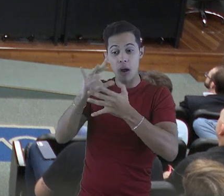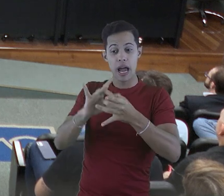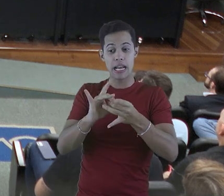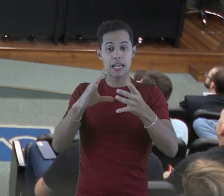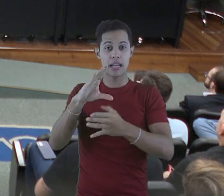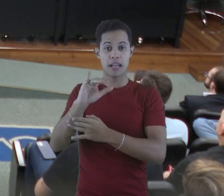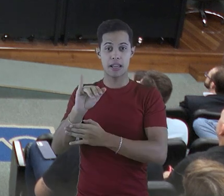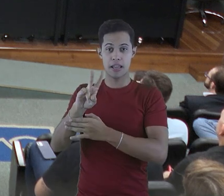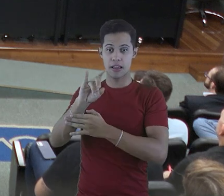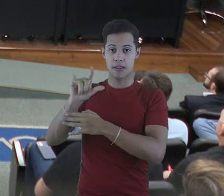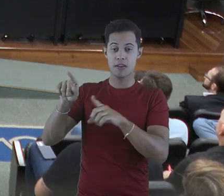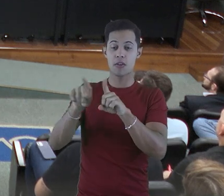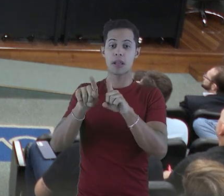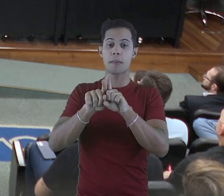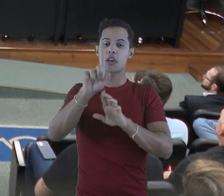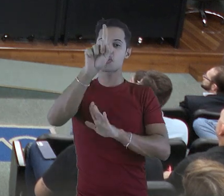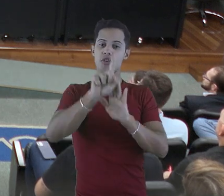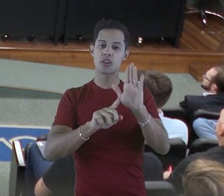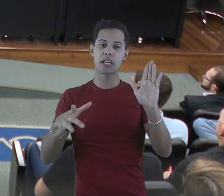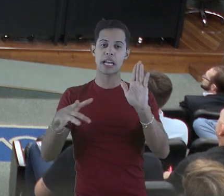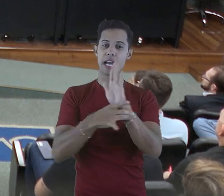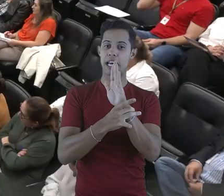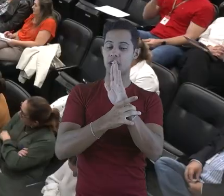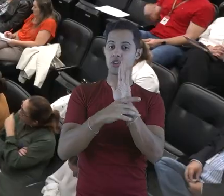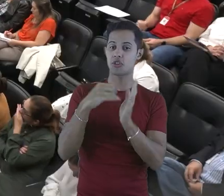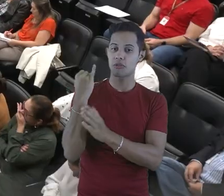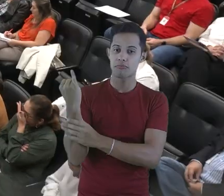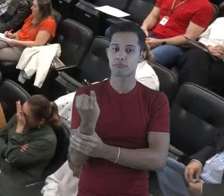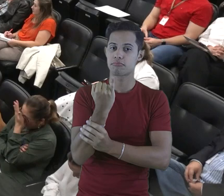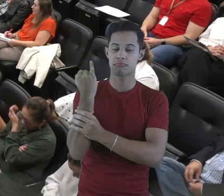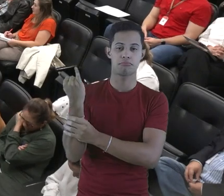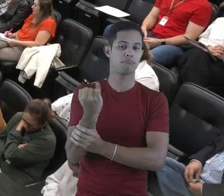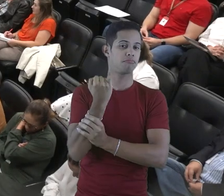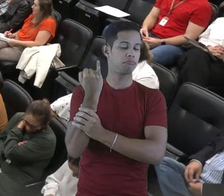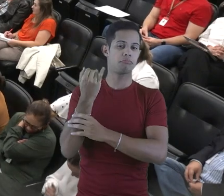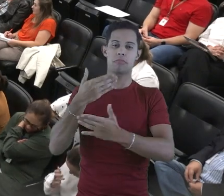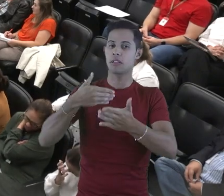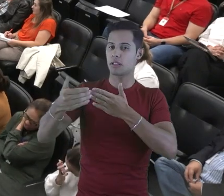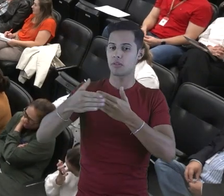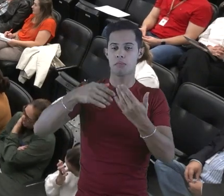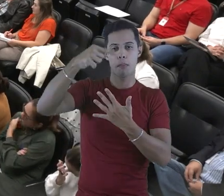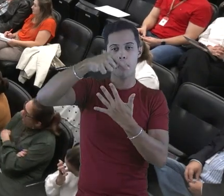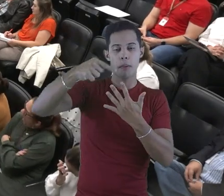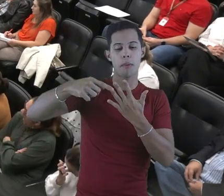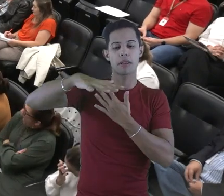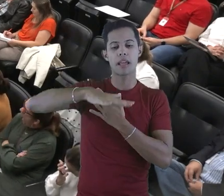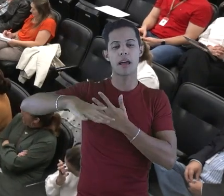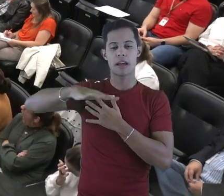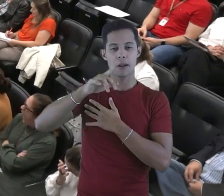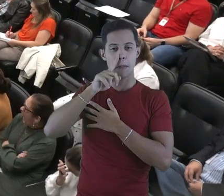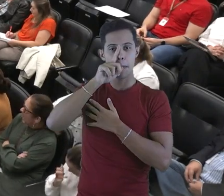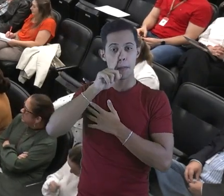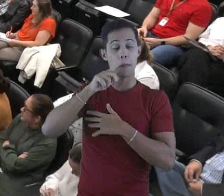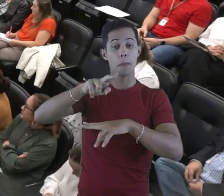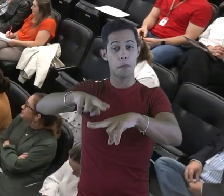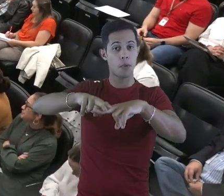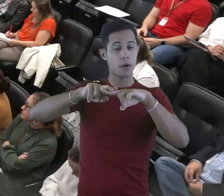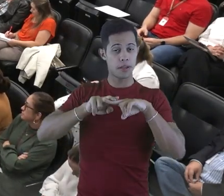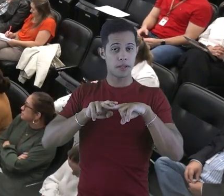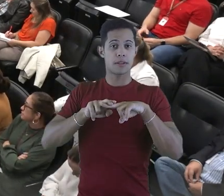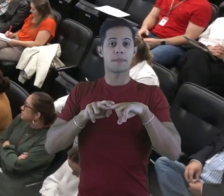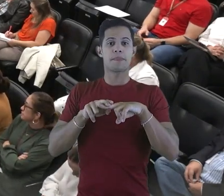de salvaguarda de mecanismos de mitigação de risco é por isso por exemplo e aí mais uma vez entra aquilo na nossa